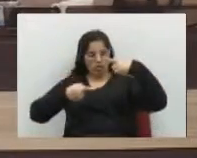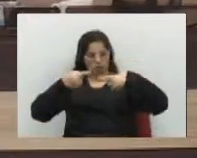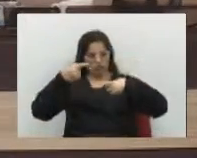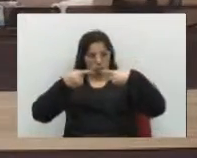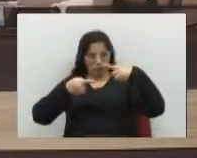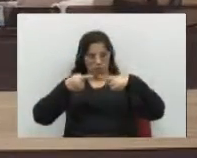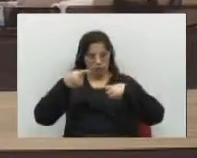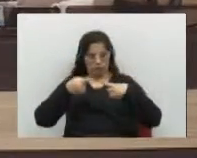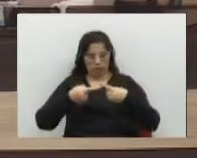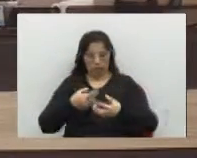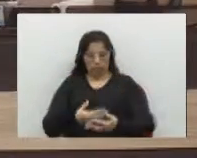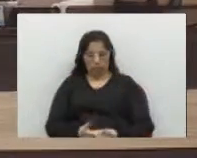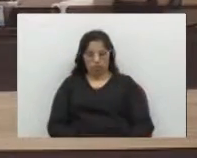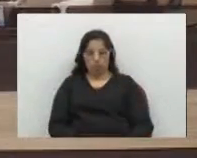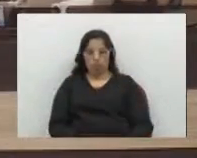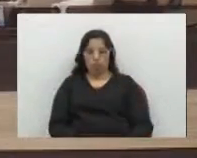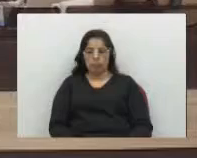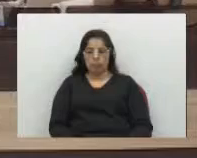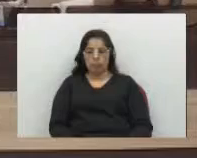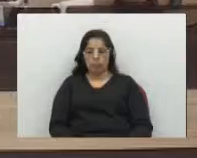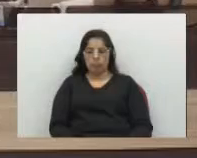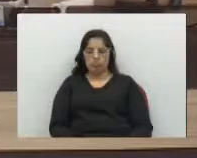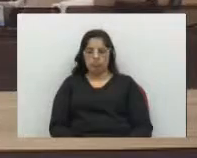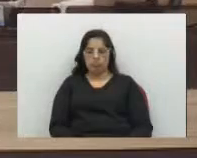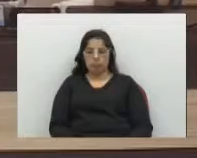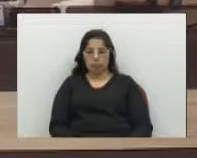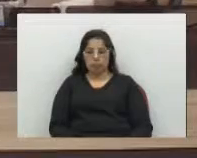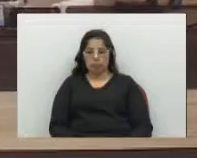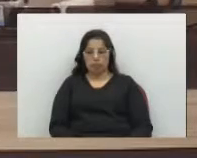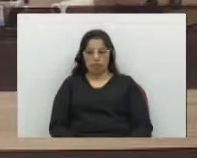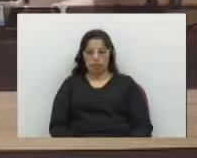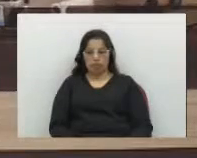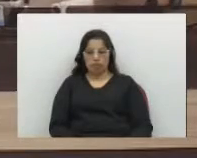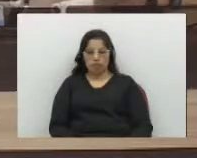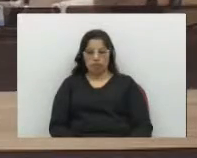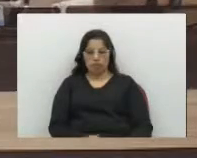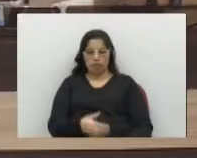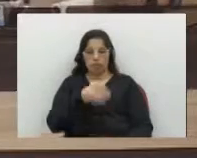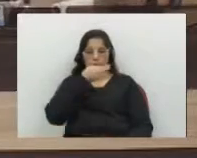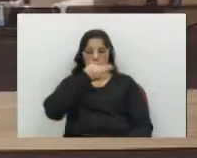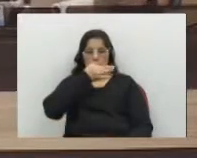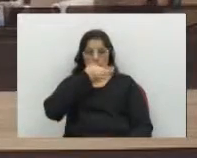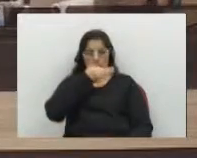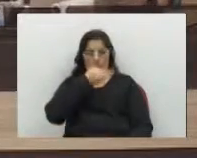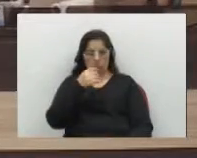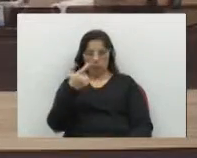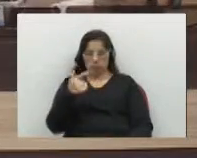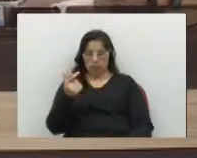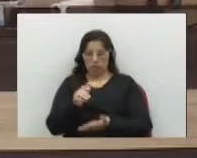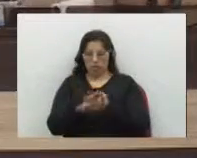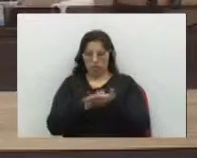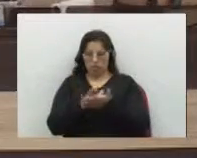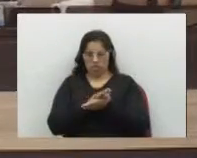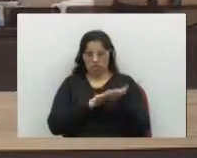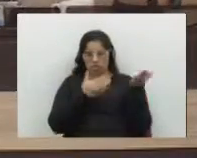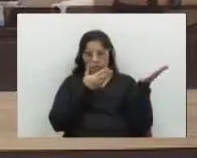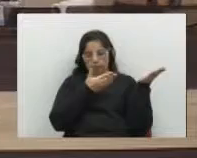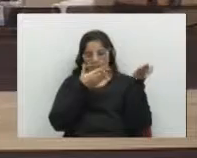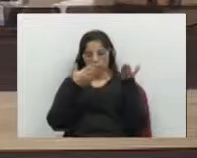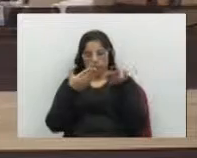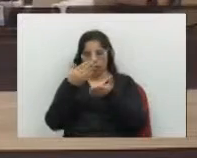491 da vereadora Lu Bogo está em discussão. Não havendo quem queira discutir, encaminhe-se